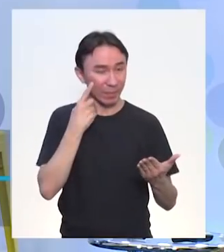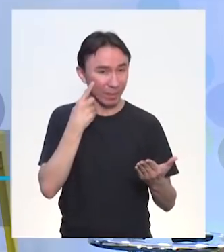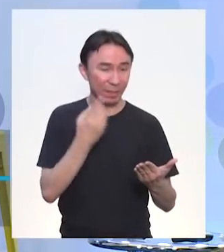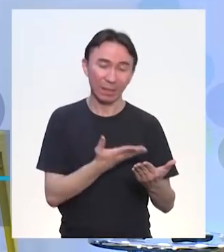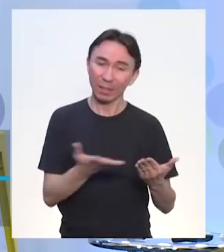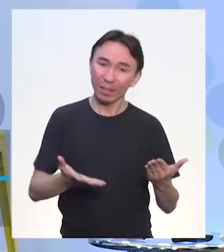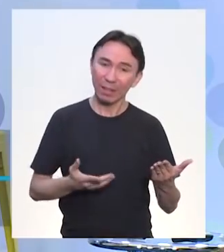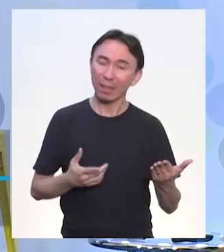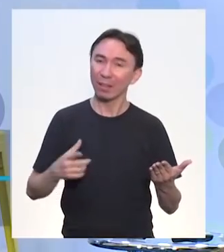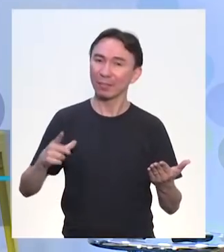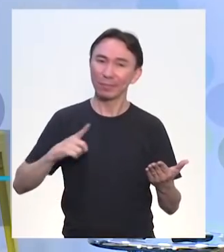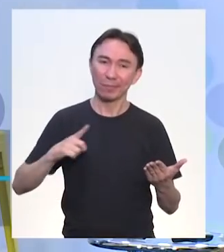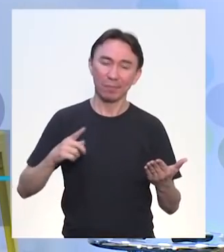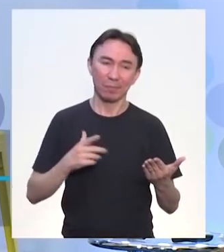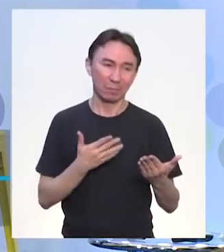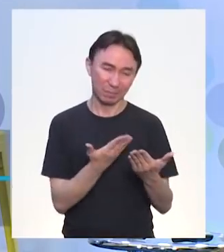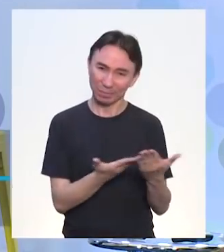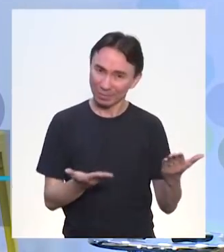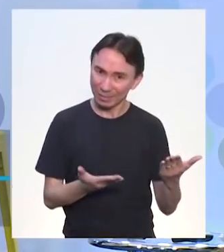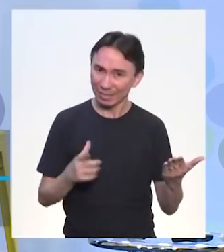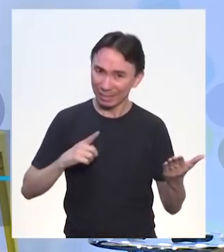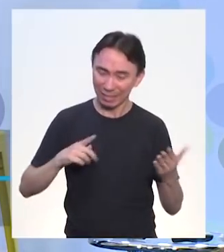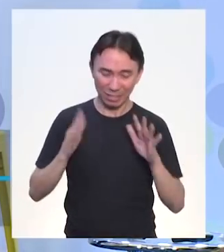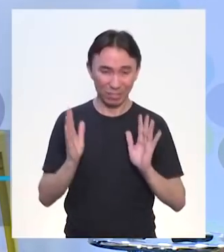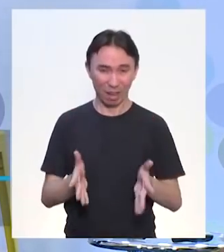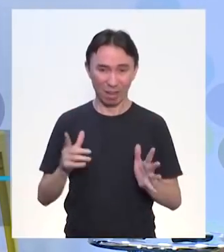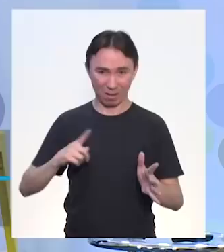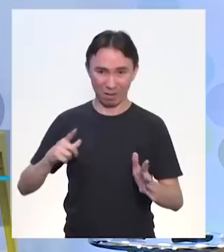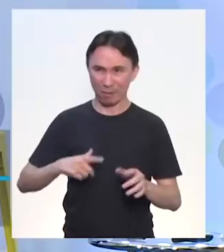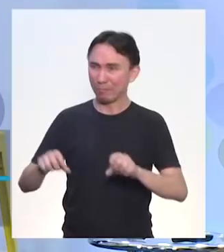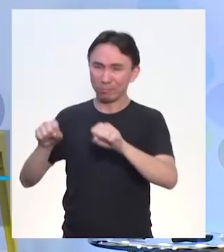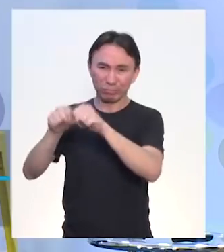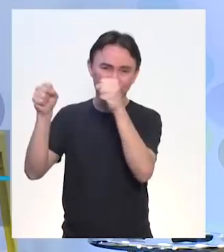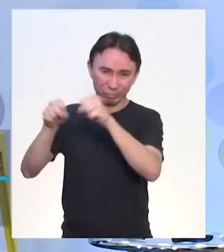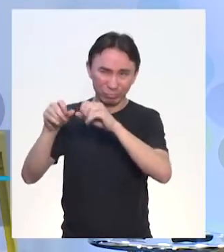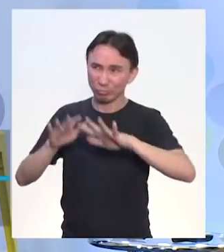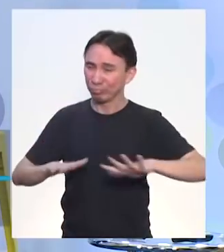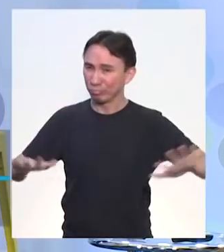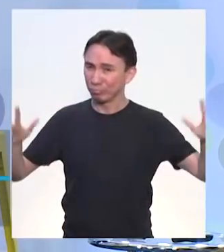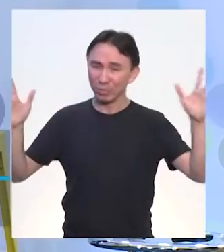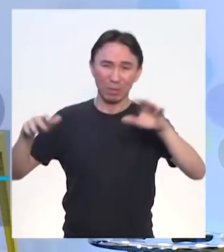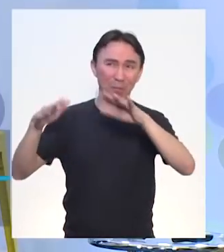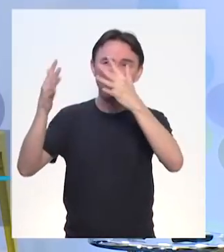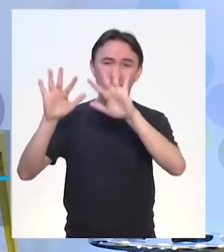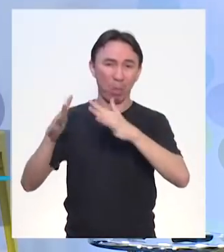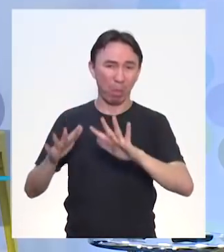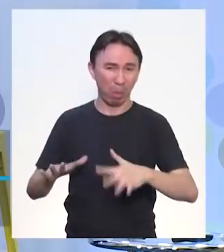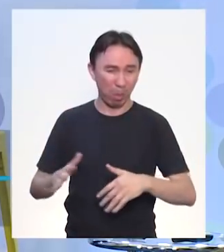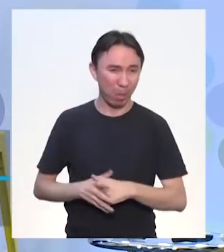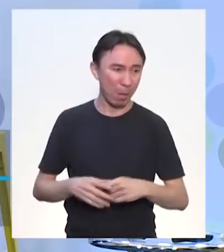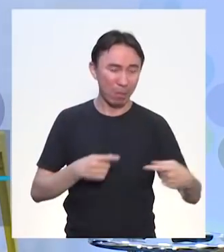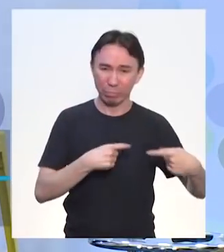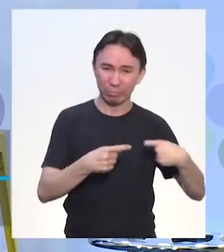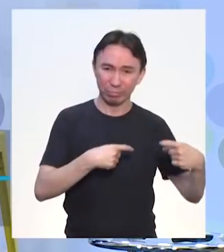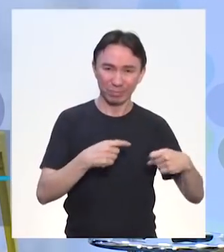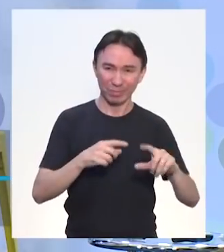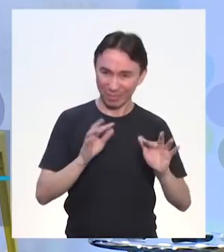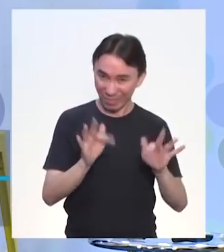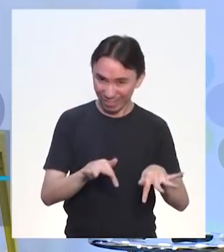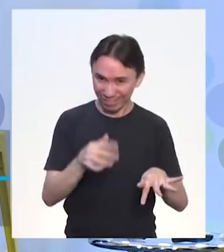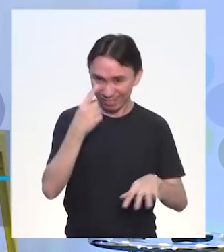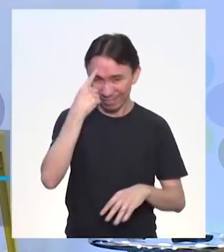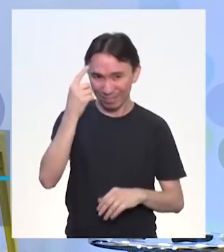totalmente catastrófica que eles viviam no pós-Primeira Guerra Mundial. Um exemplo que eu peguei, na realidade, dois, o primeiro deles,